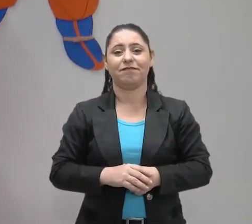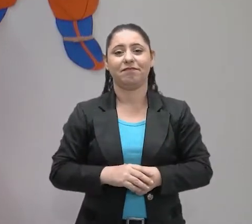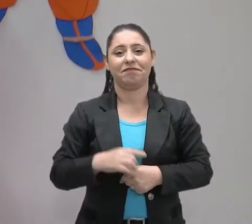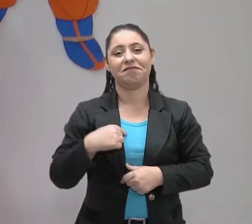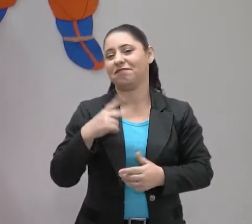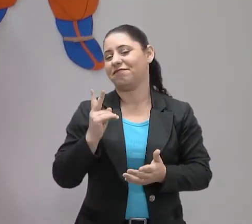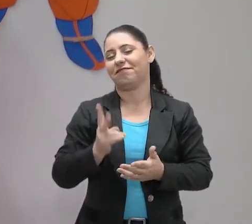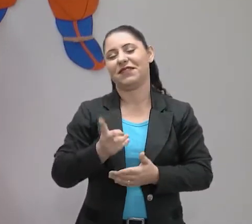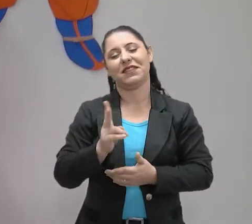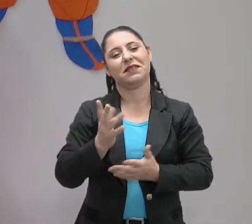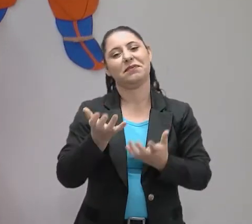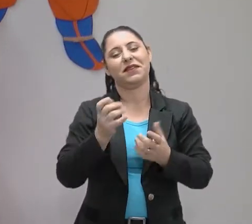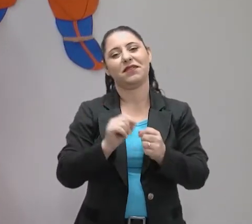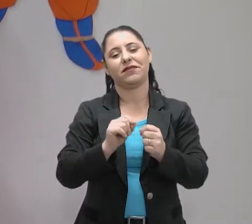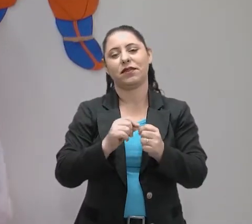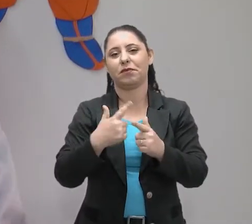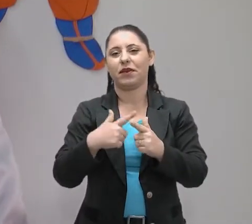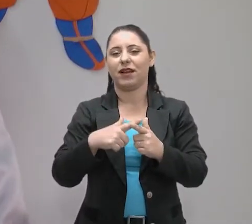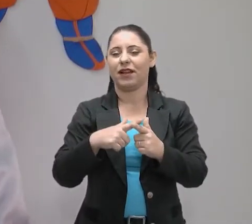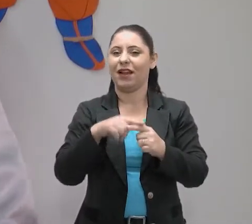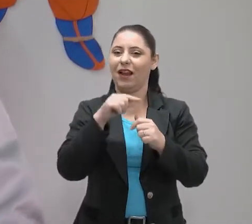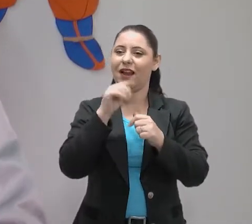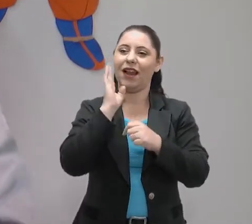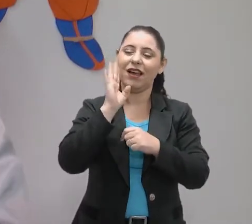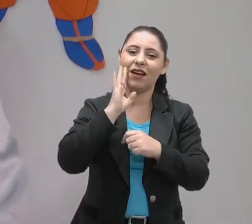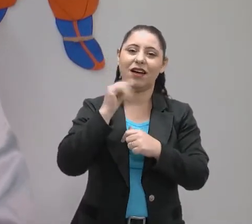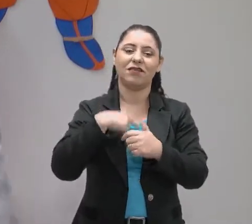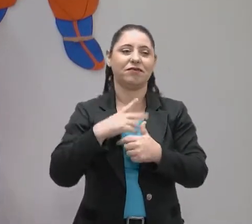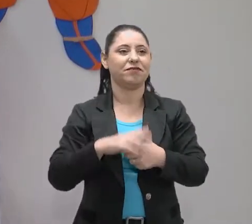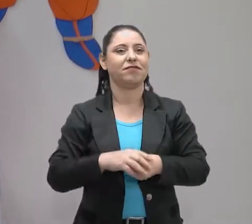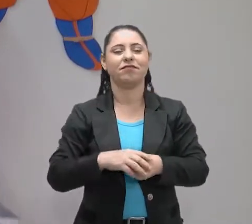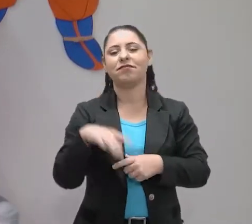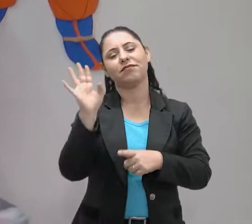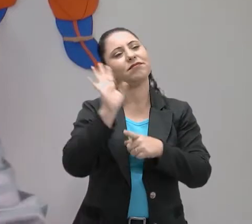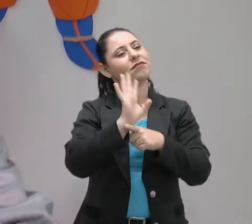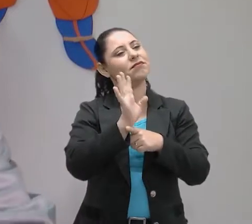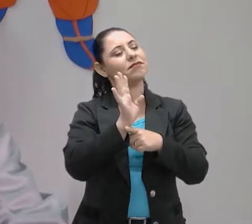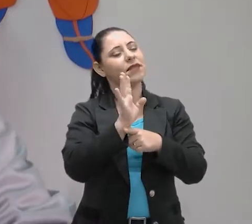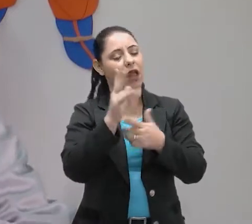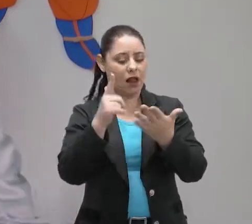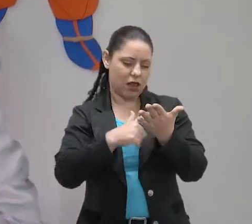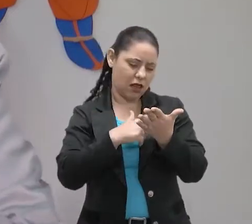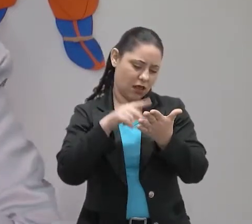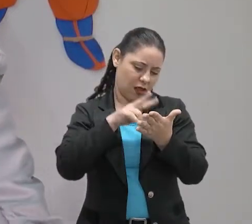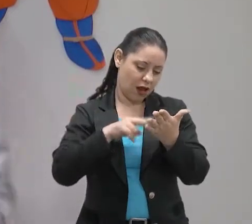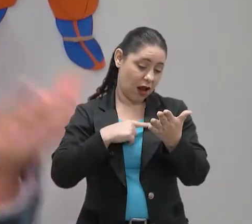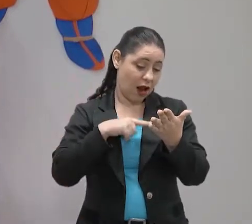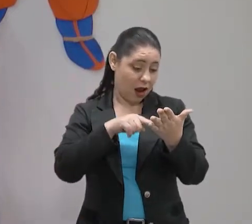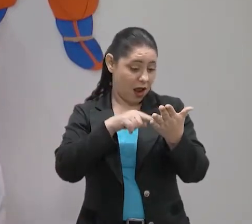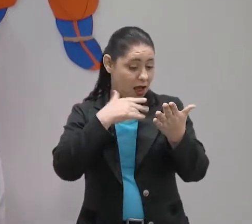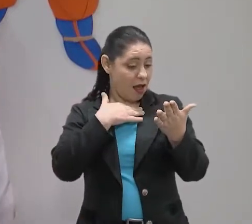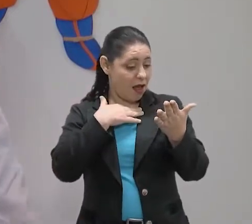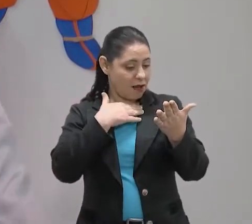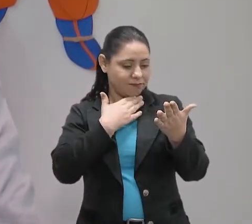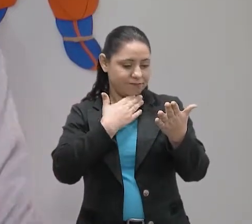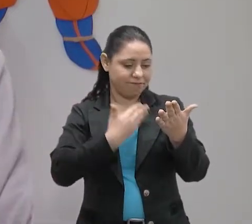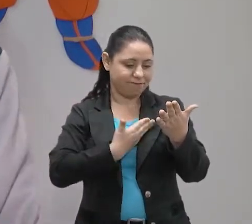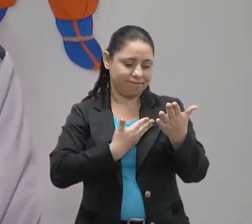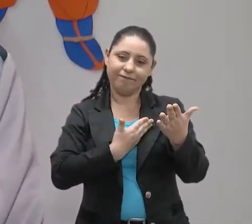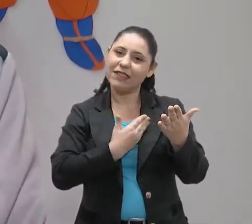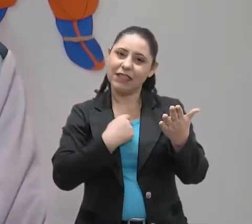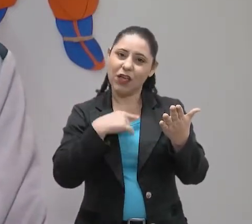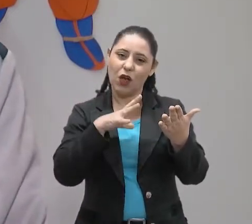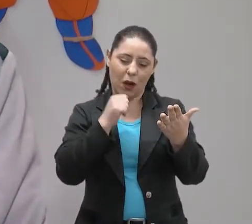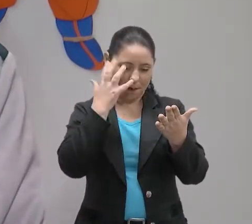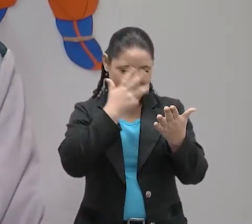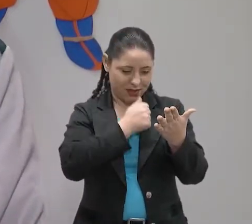faço e eu sempre quis fazer porque eu acho que é uma coisa divertida. Você tá lá, sei lá, assistindo um anime, lendo um mangá e ver um personagem que